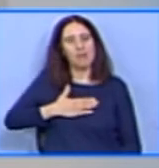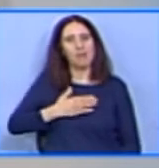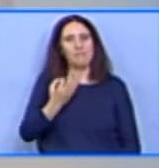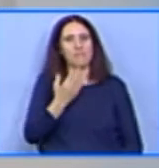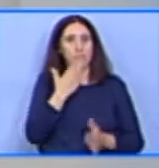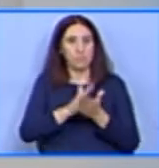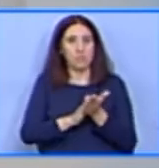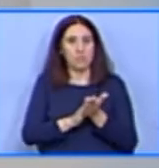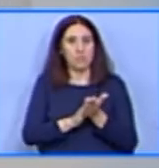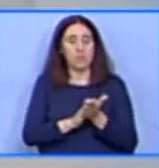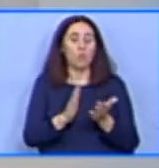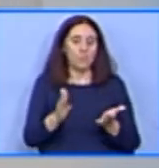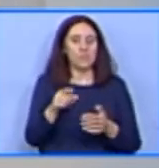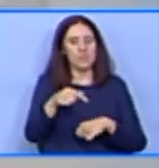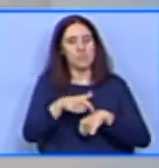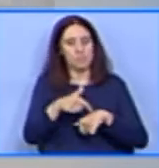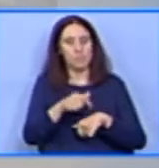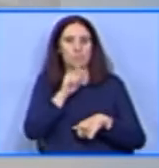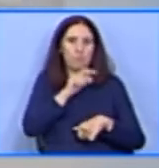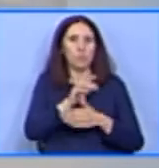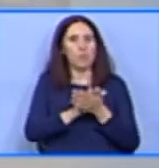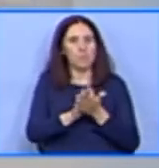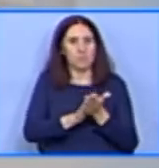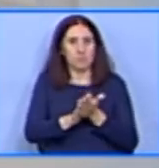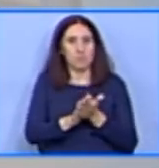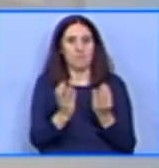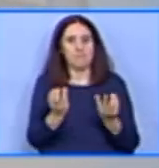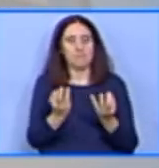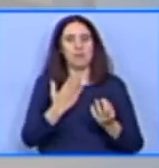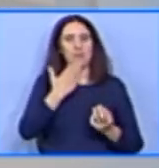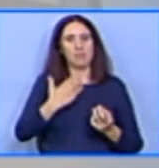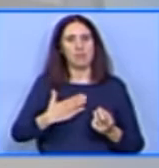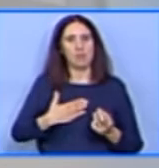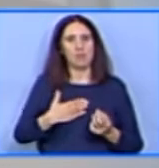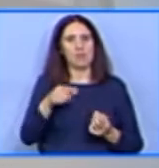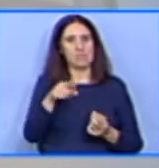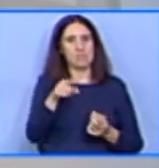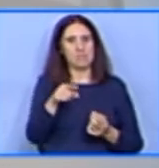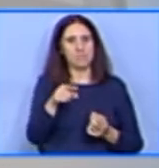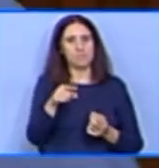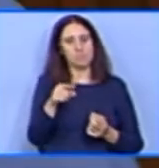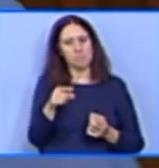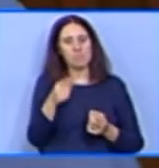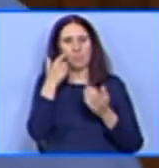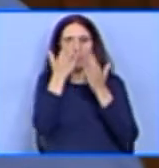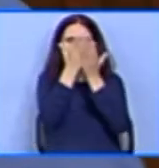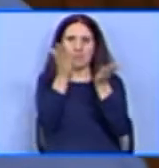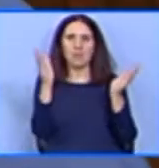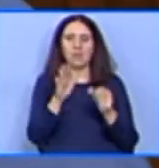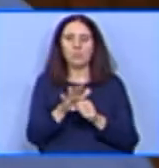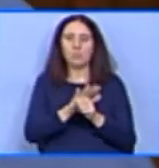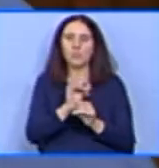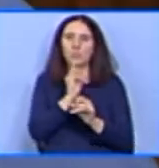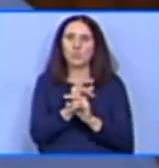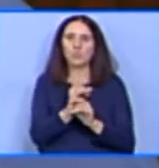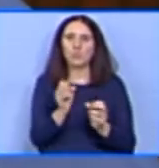aproveitada, ou possa ser este tempo aproveitado para alargar para entrar noutros domínios, noutras